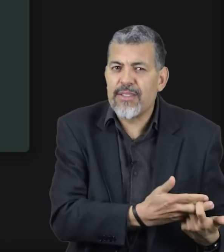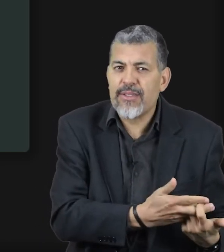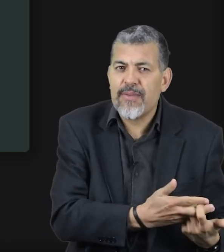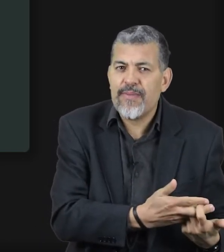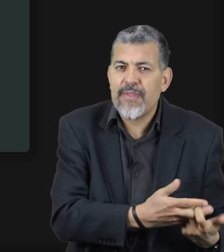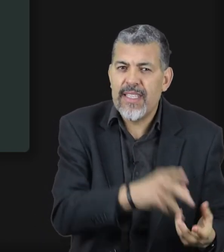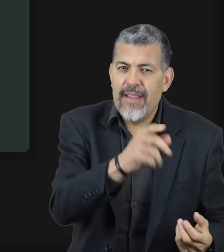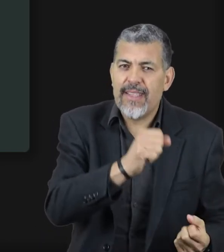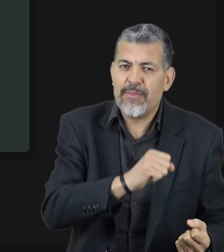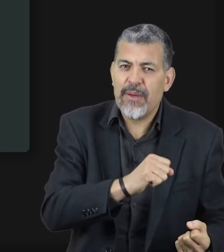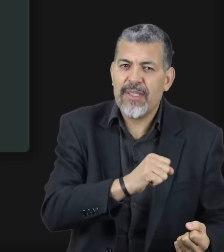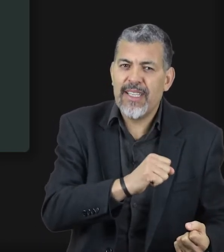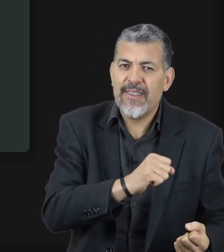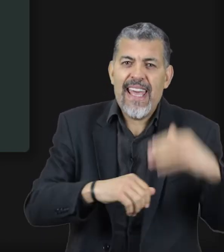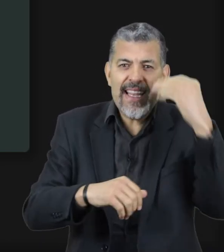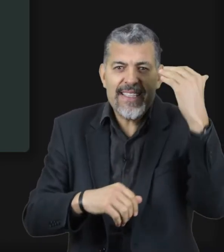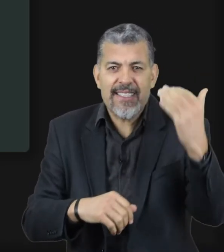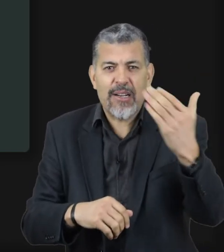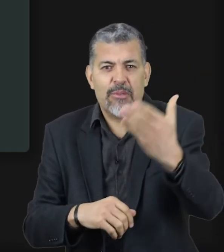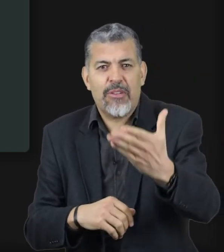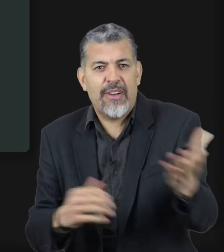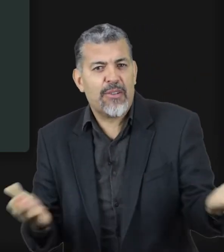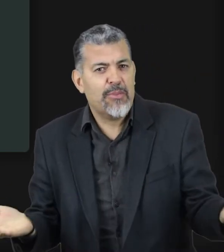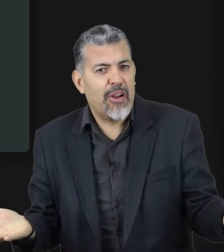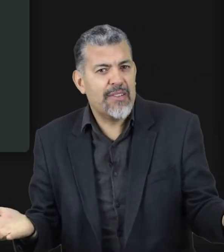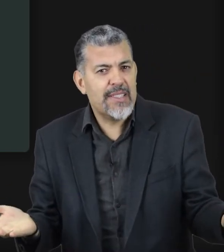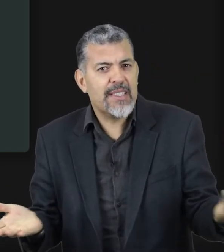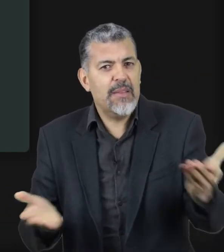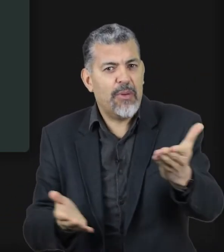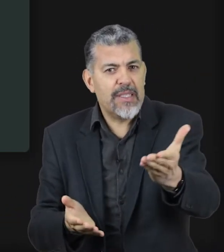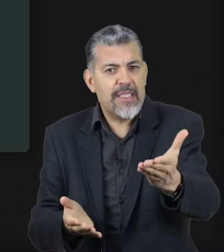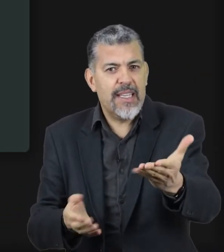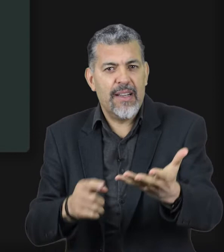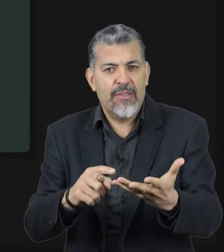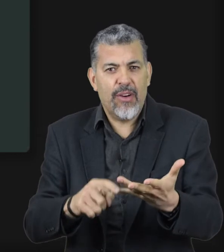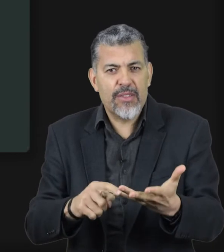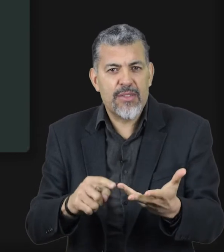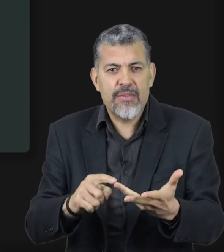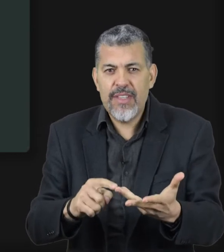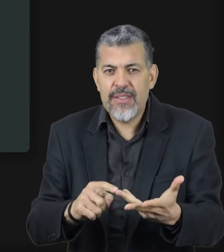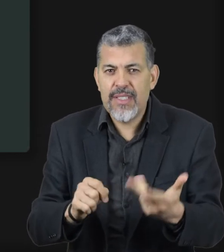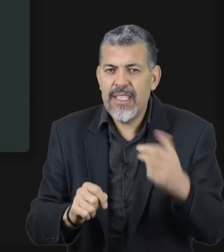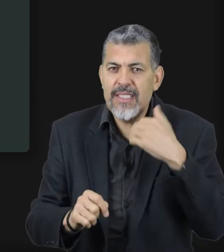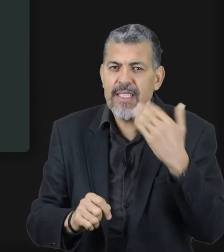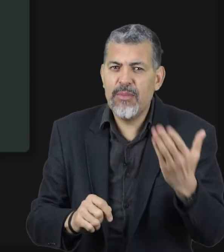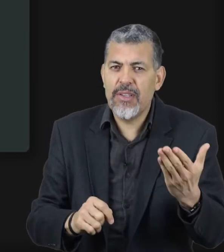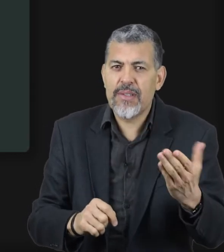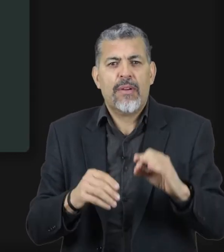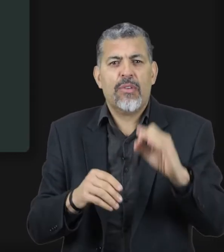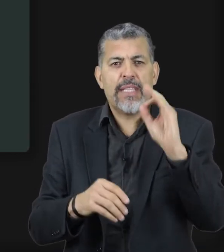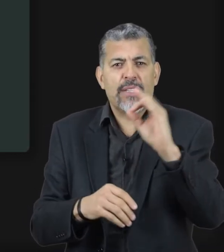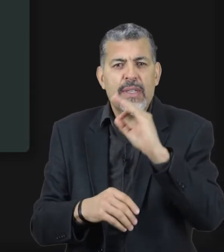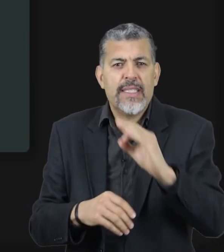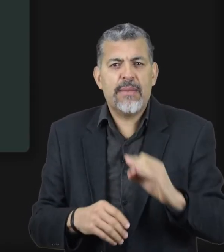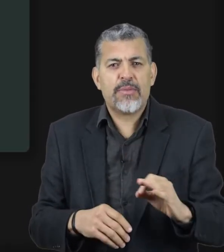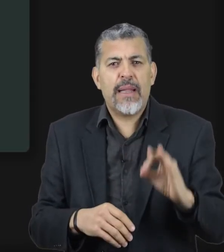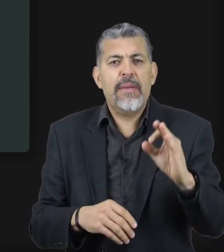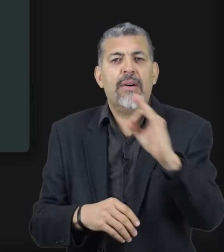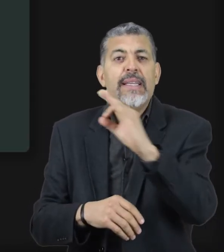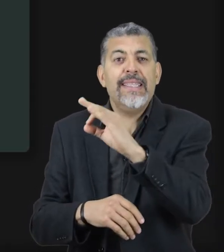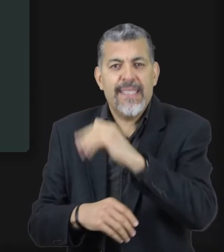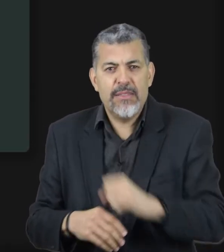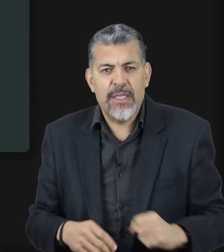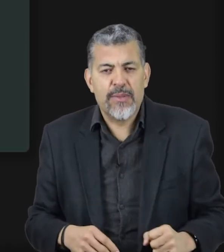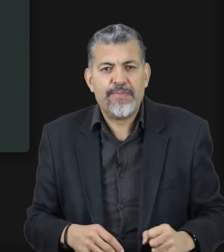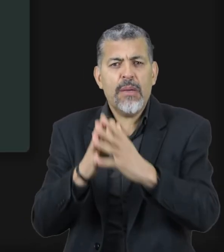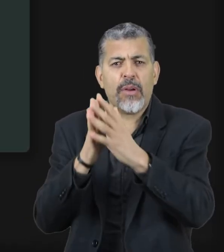esse nexo? Você deve estar se perguntando. É necessário comprovar com provas que podem ser fotos, vídeos e testemunhas. Vou dar dois exemplos para